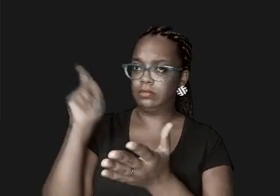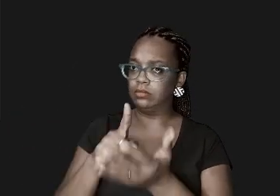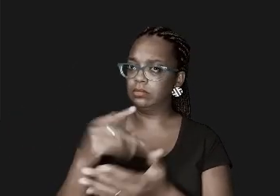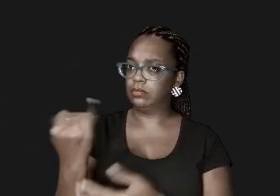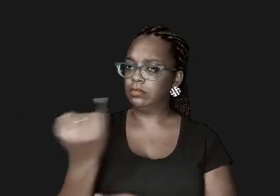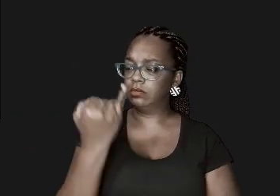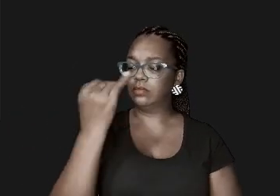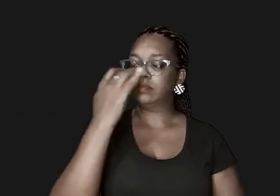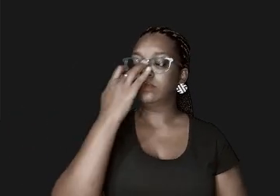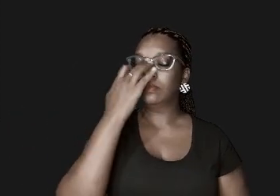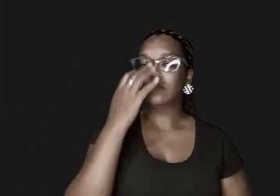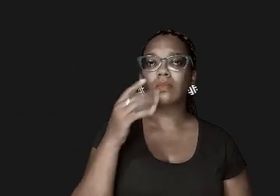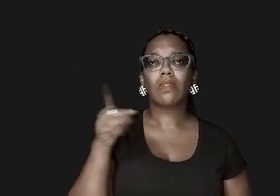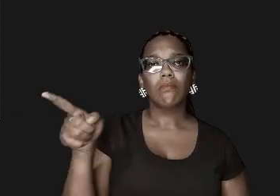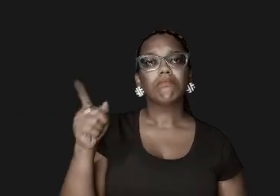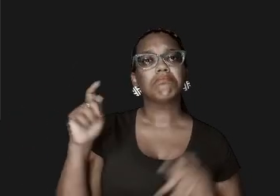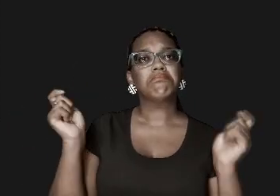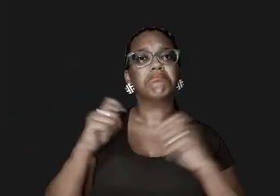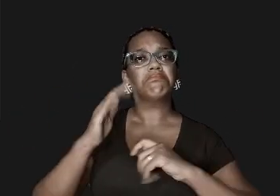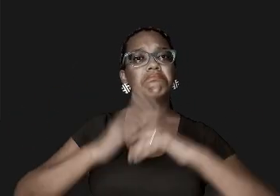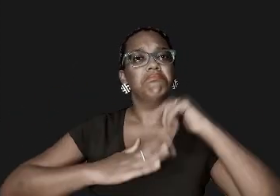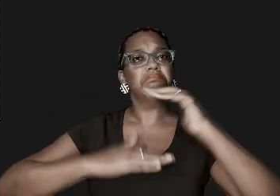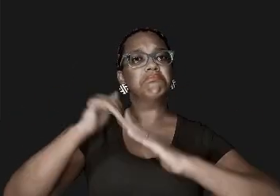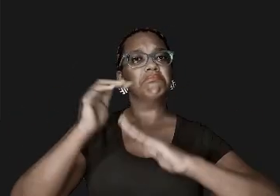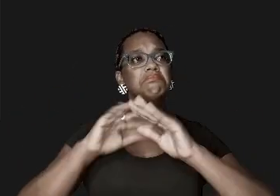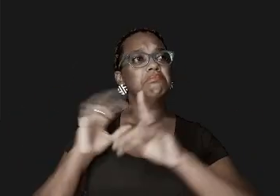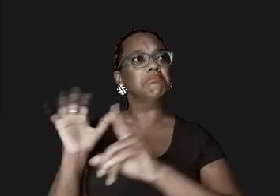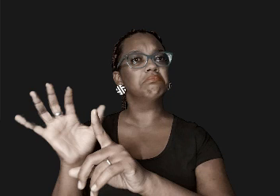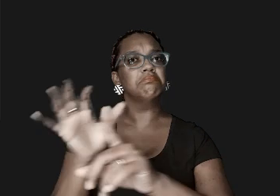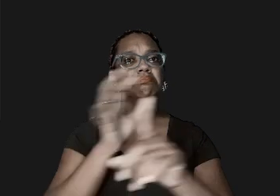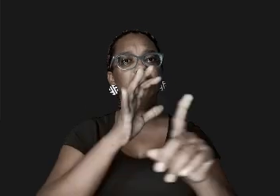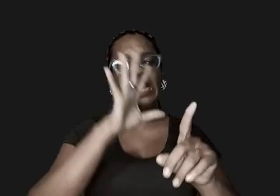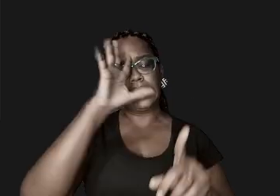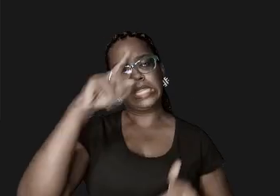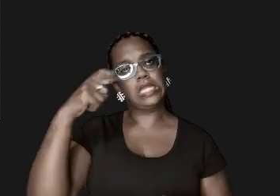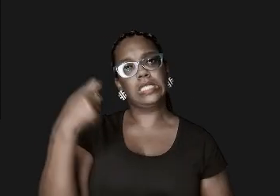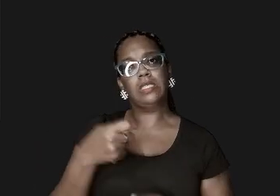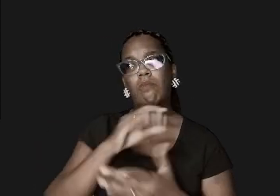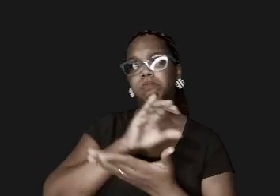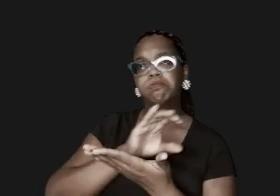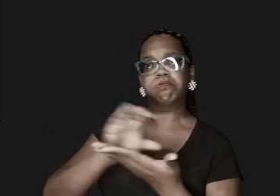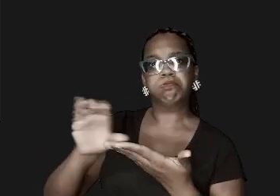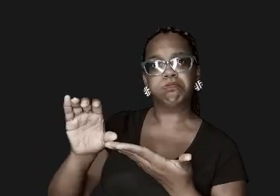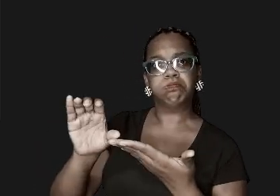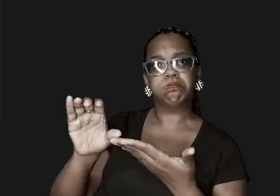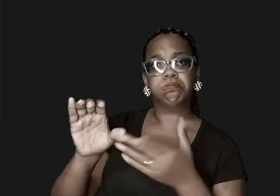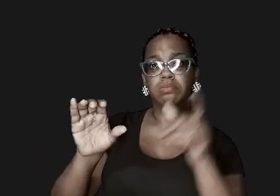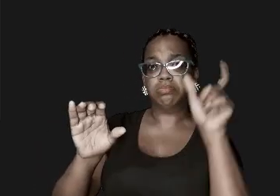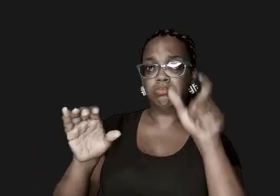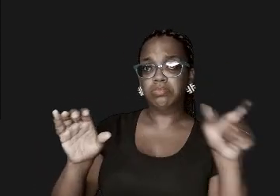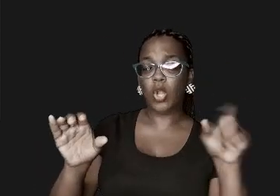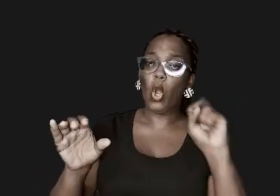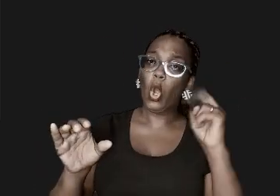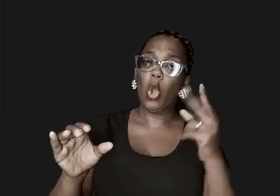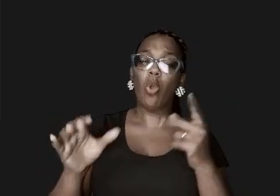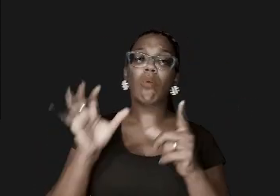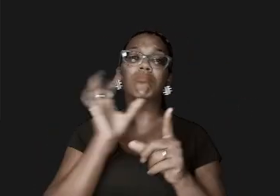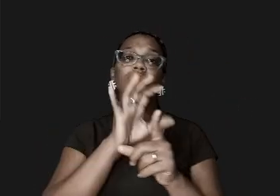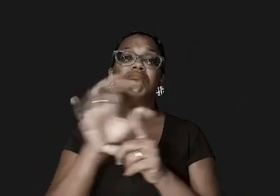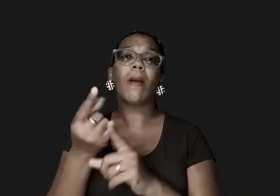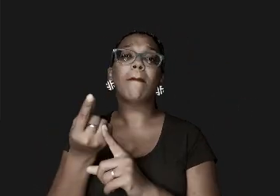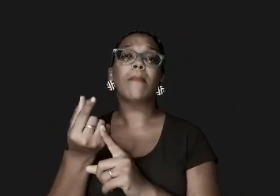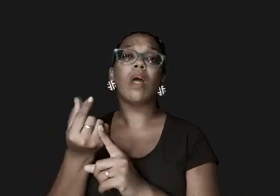de petróleo daquela companhia o fato relevante é um fato que tem aptidão